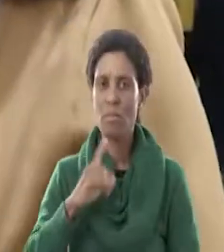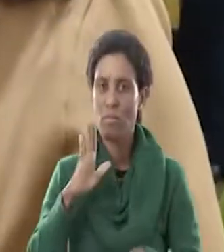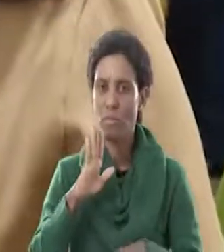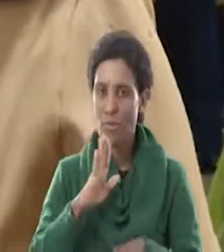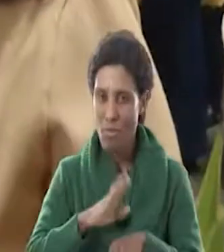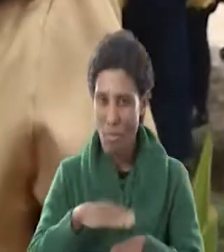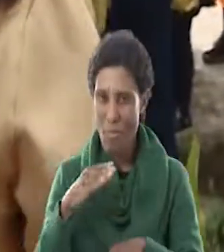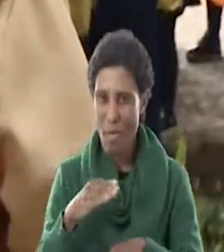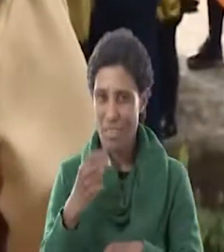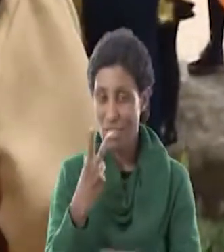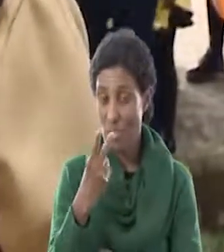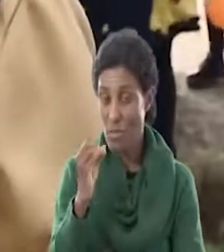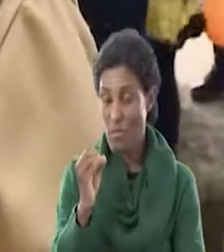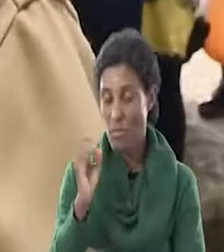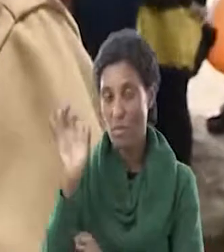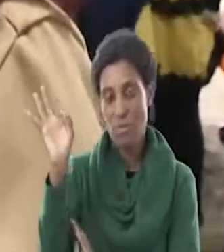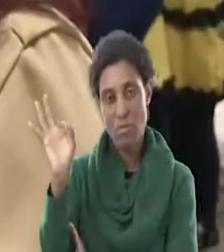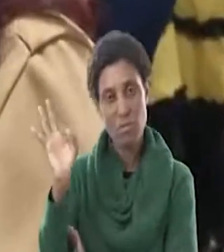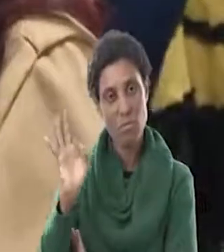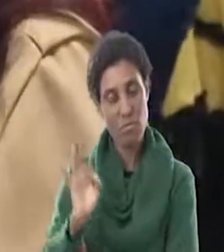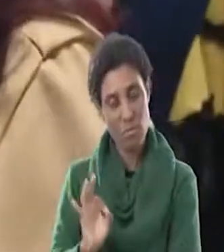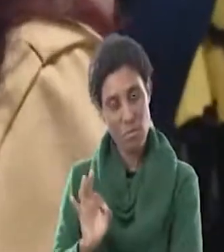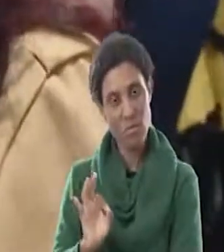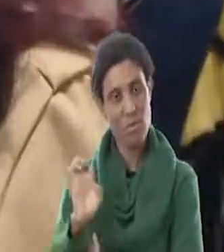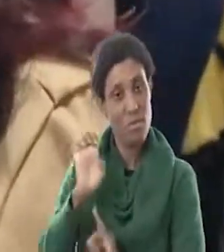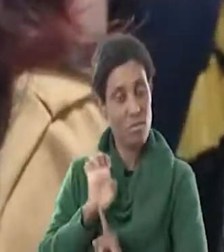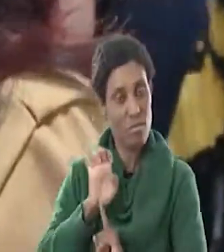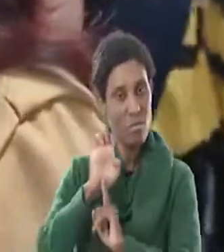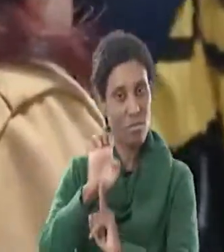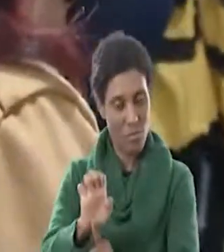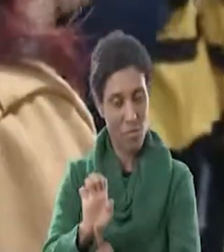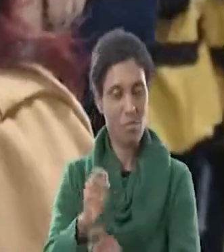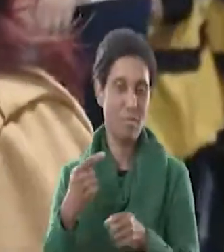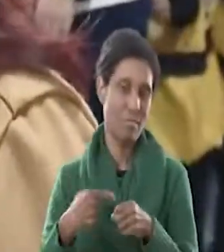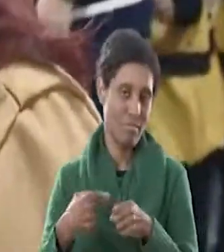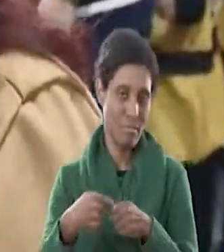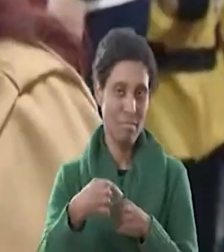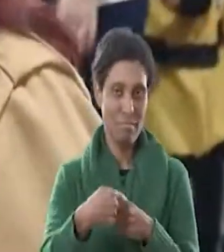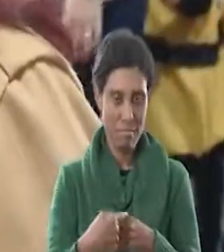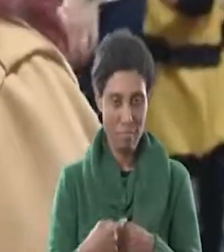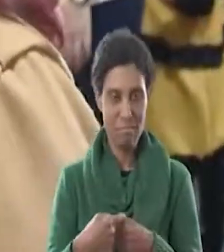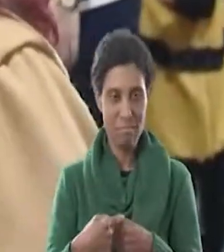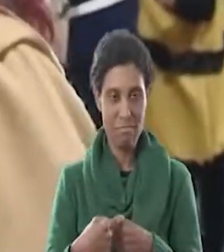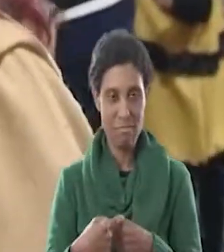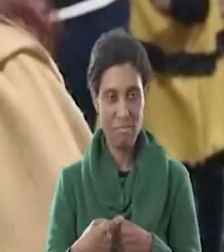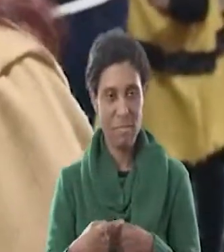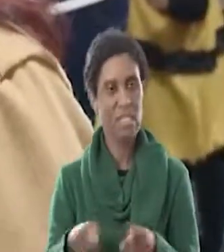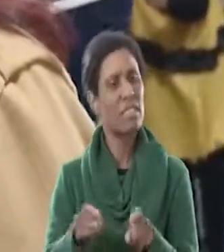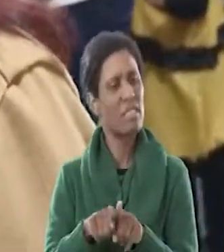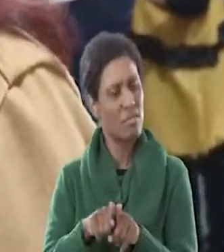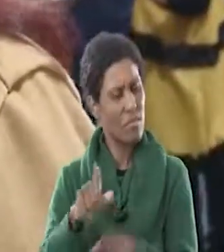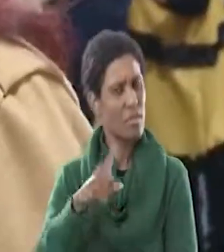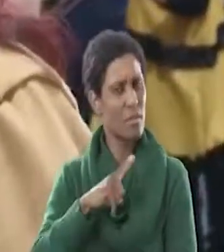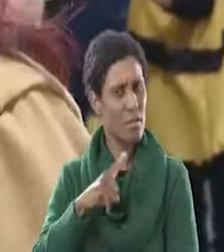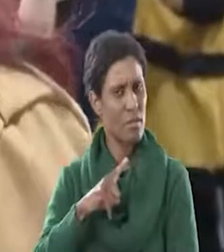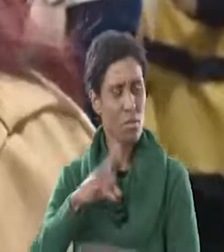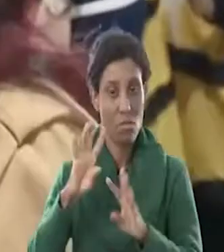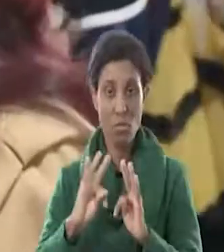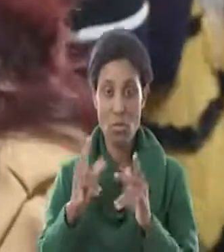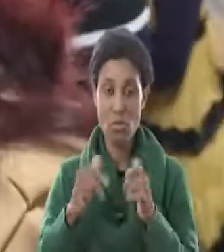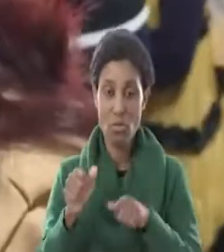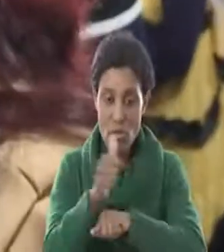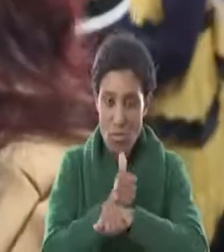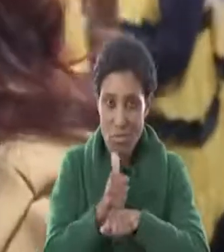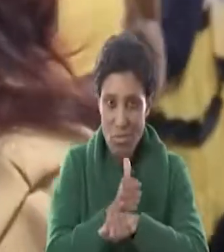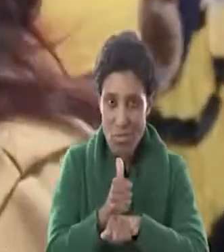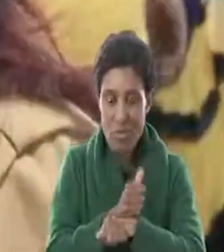Nós temos mais de 20% dos expositores da cidade. Nós temos